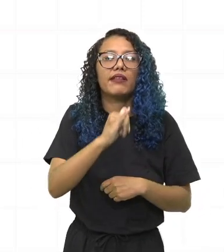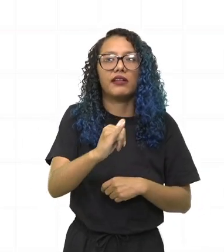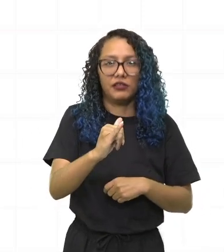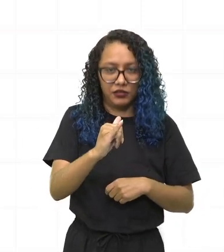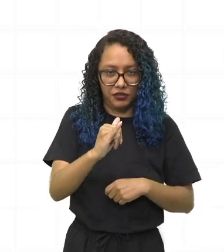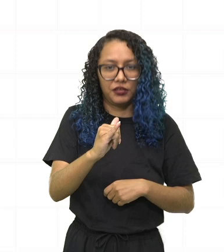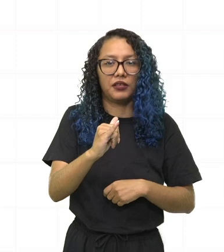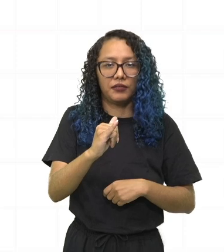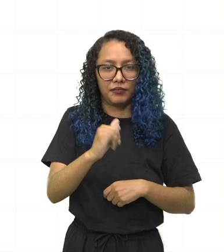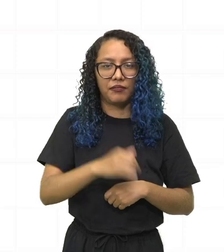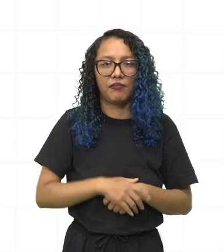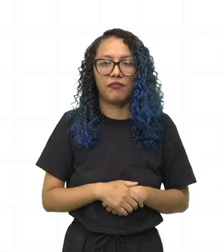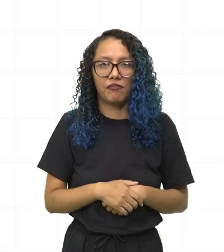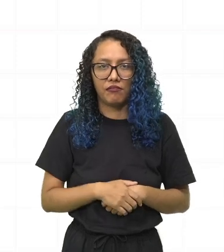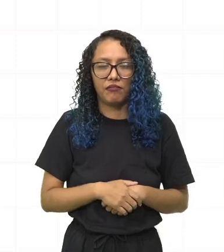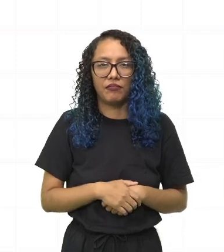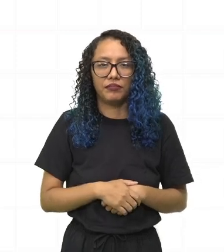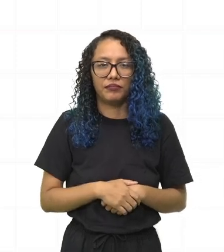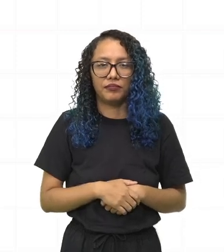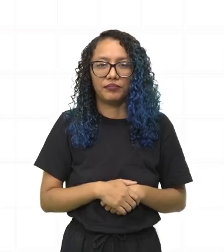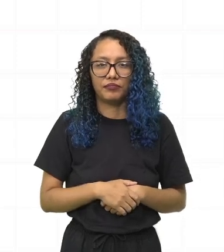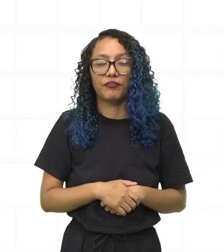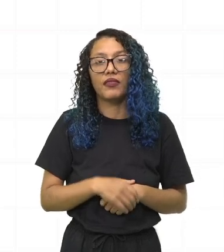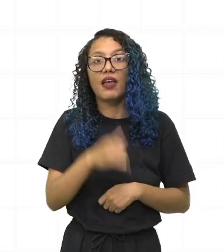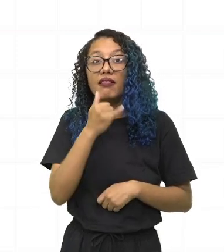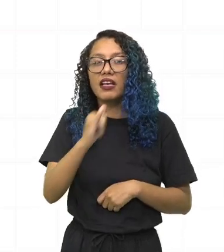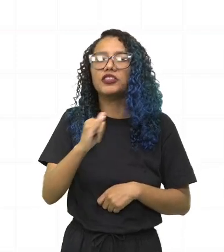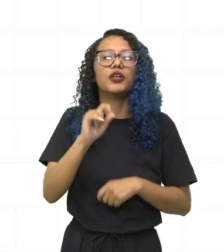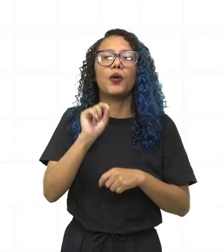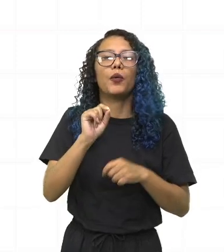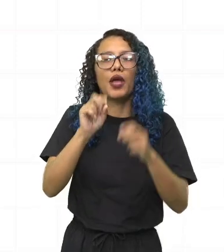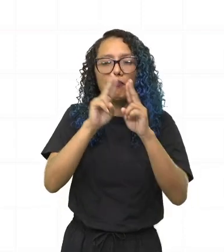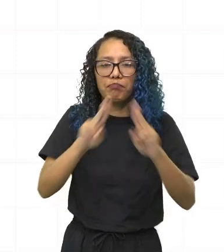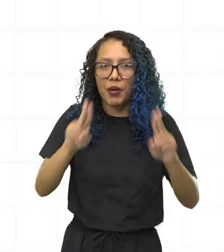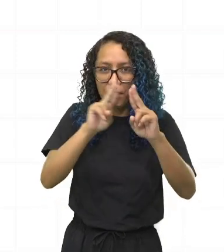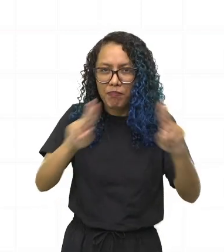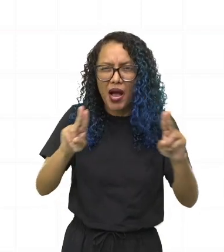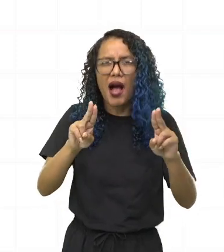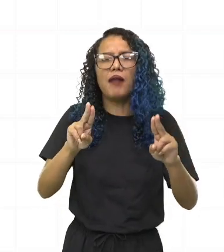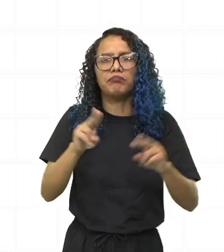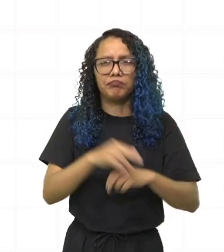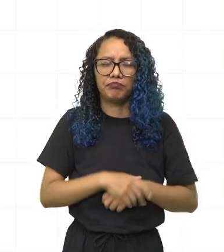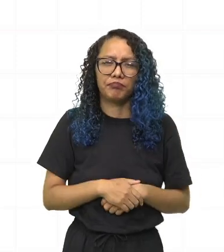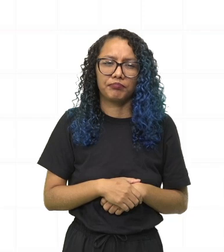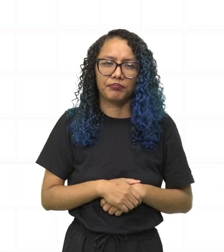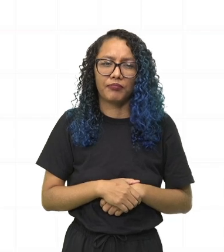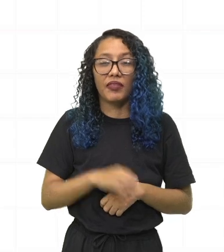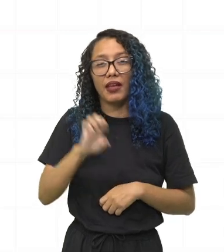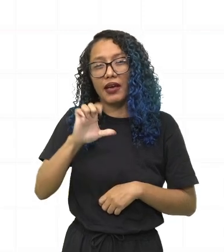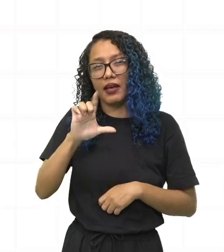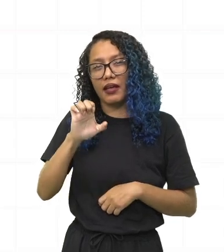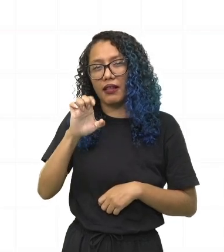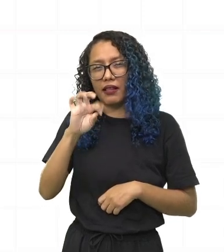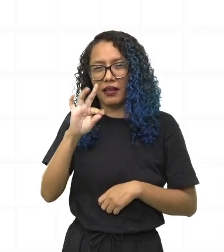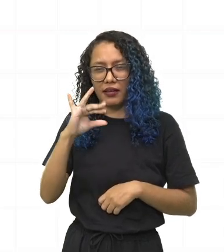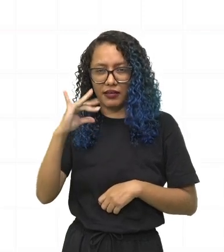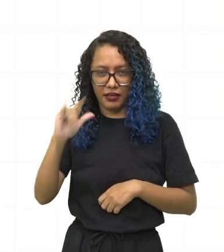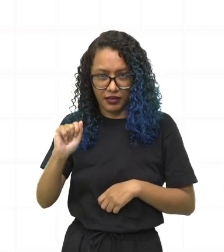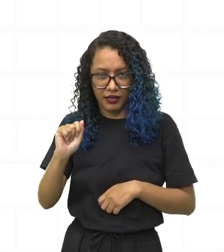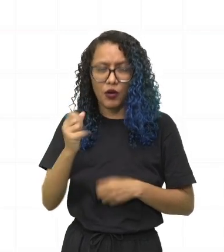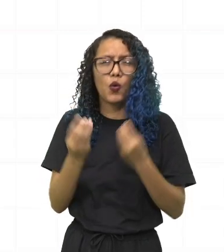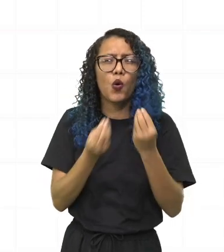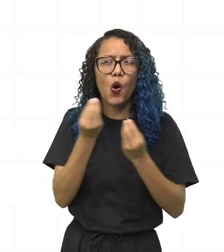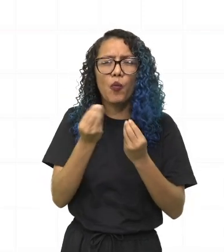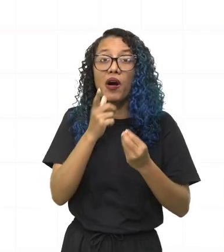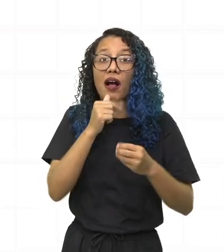energia potencial, ela vai ser transformada em energia elétrica. Então, ela é gerada pela movimentação da